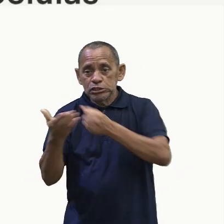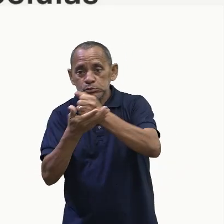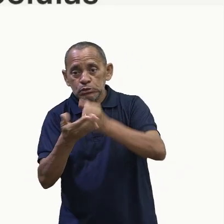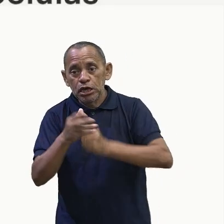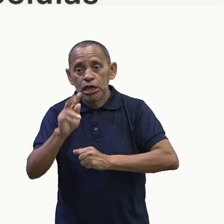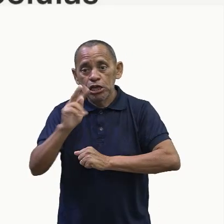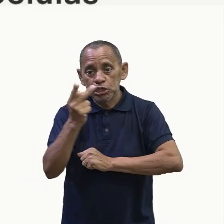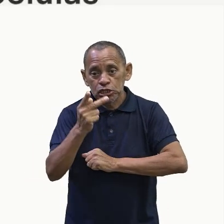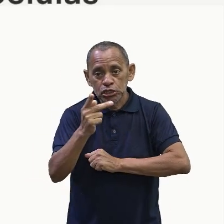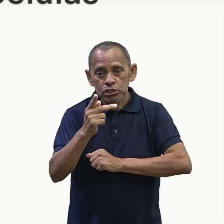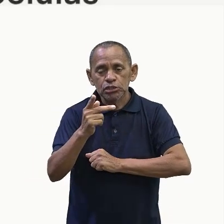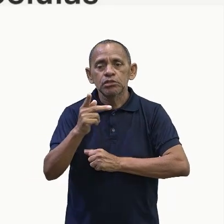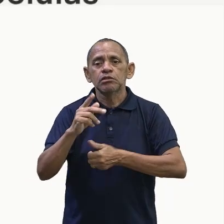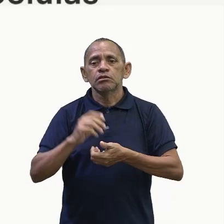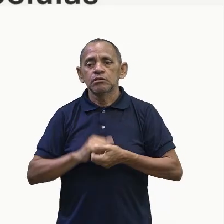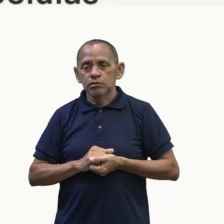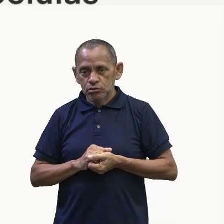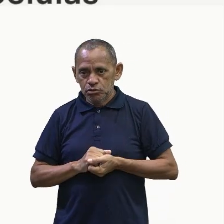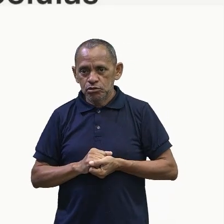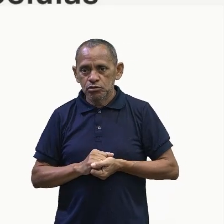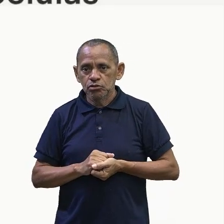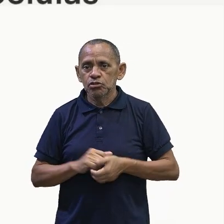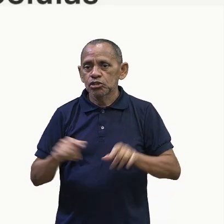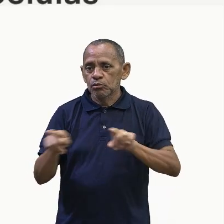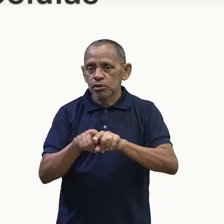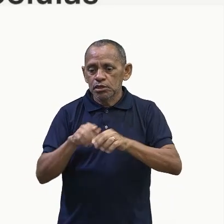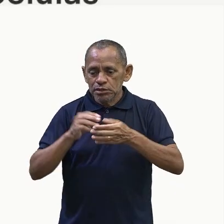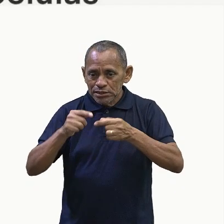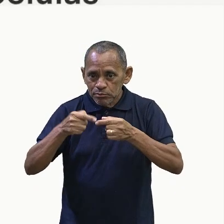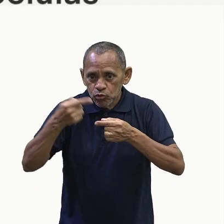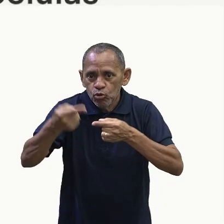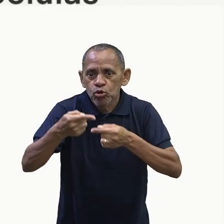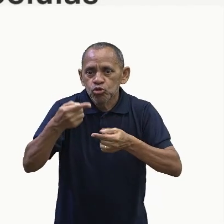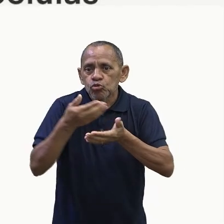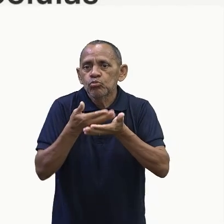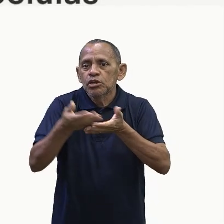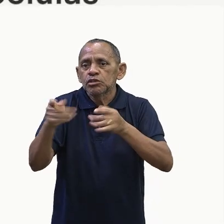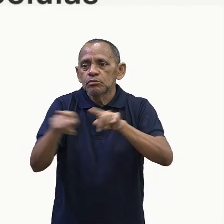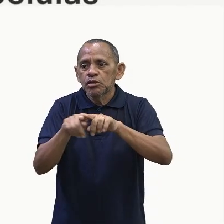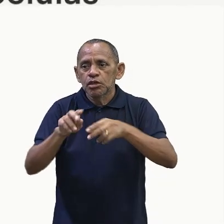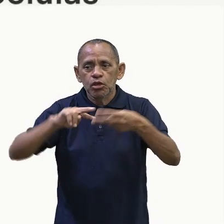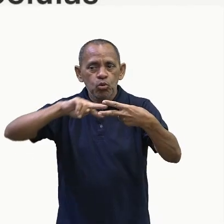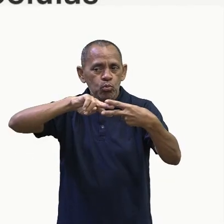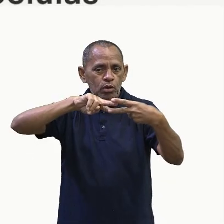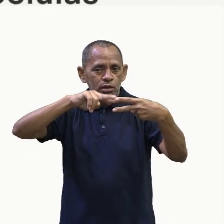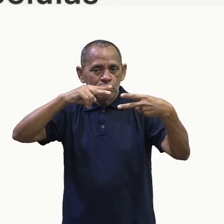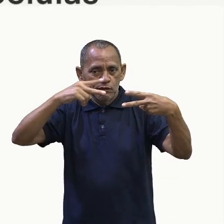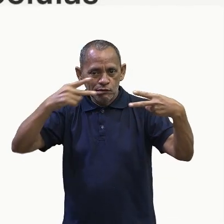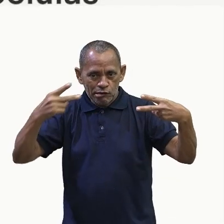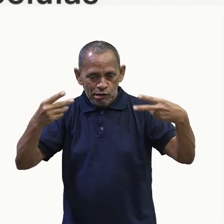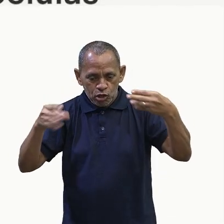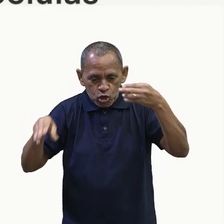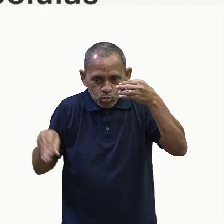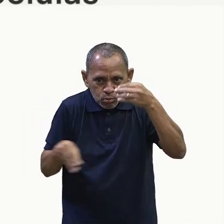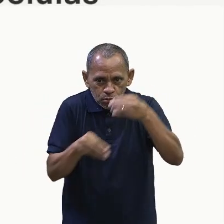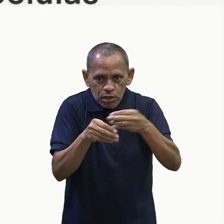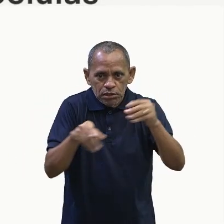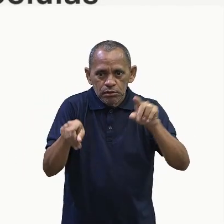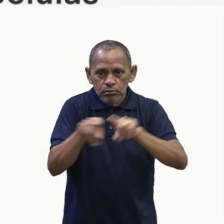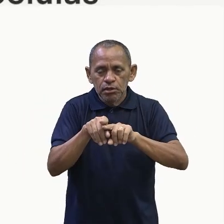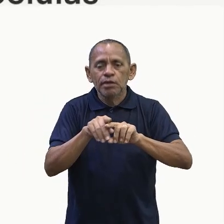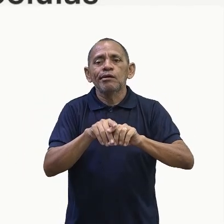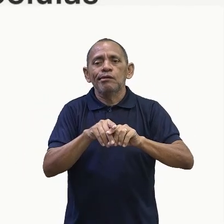em seguida está iniciando, né, uma composição complementar, né,